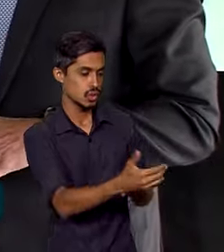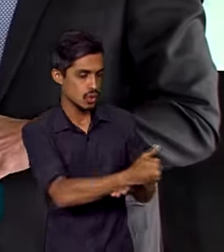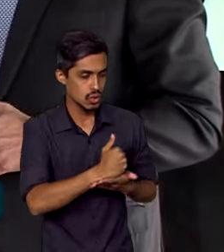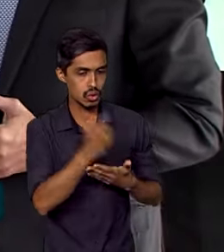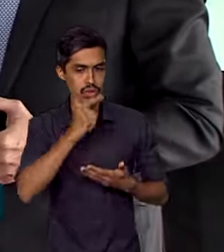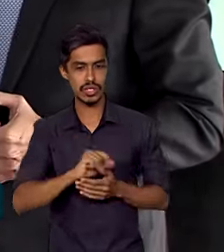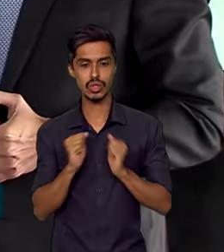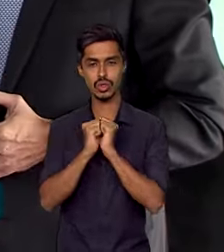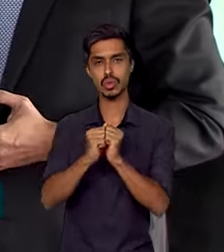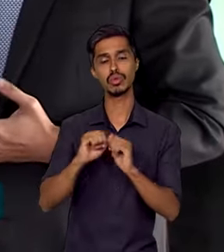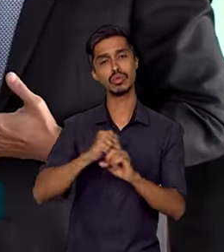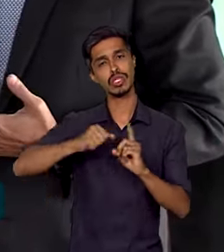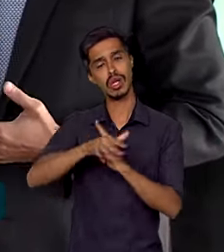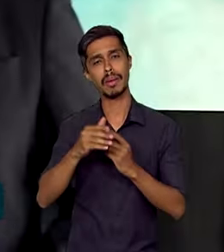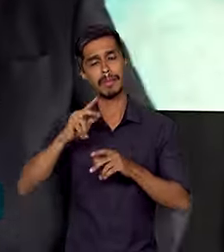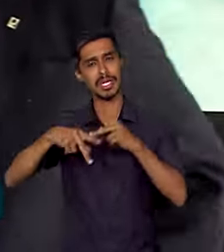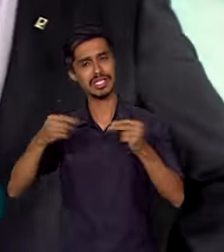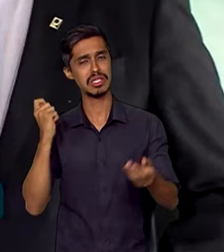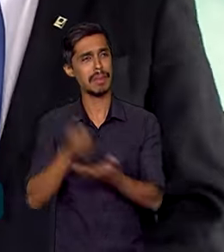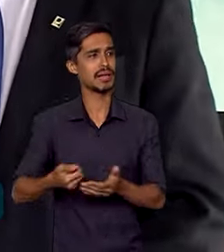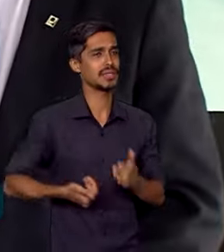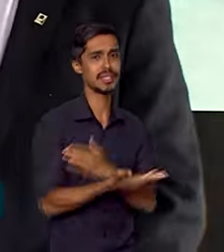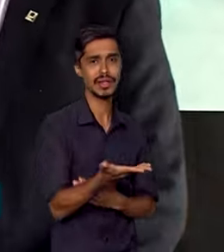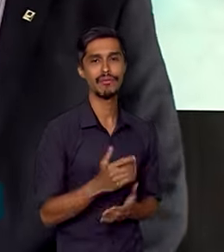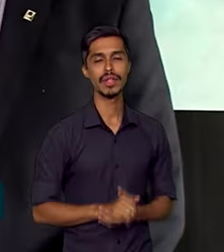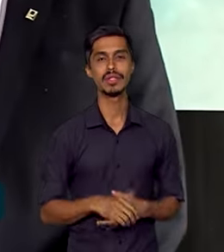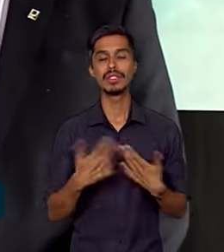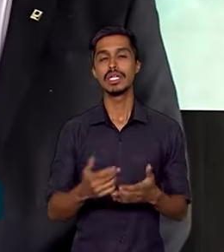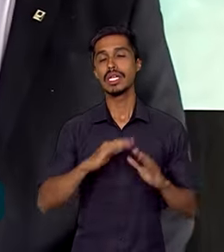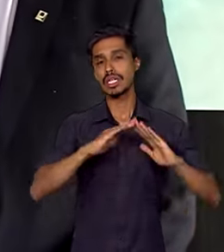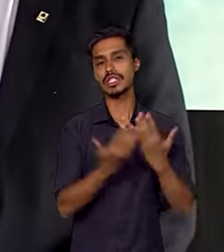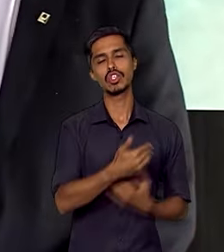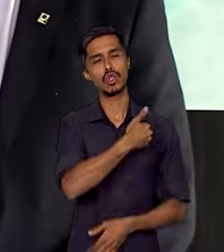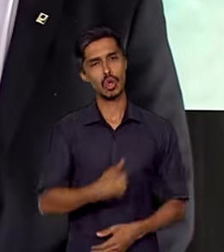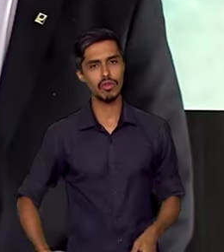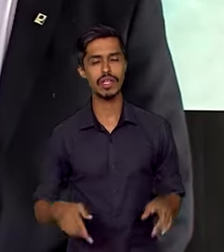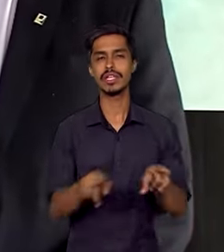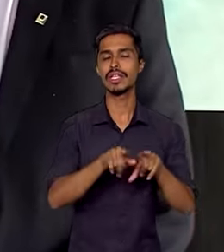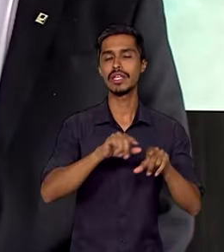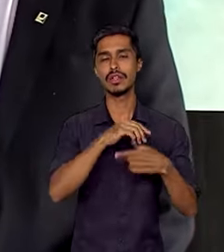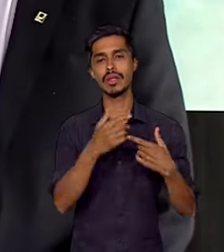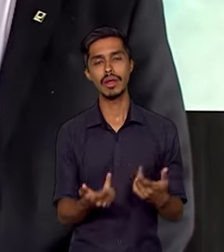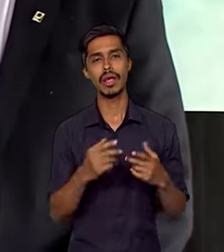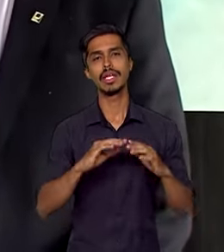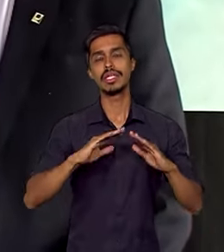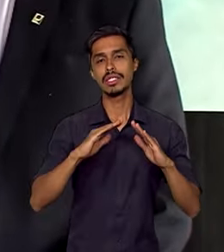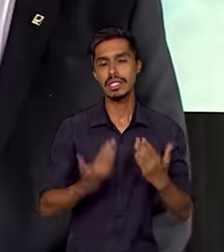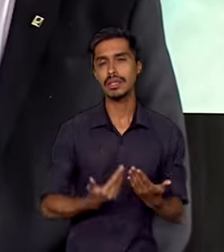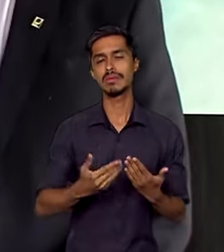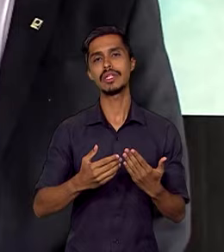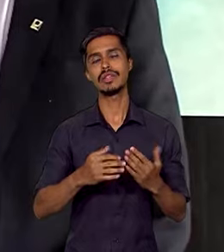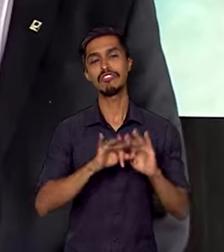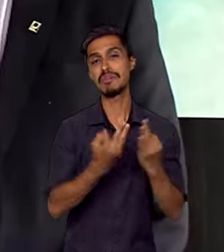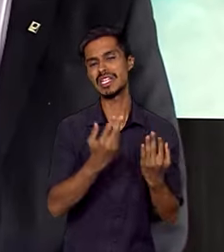sociedade civil, esses presentes para as crianças. Crianças que estudam em escola públicas, crianças de famílias carentes, famílias pobres,